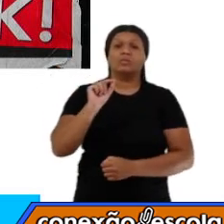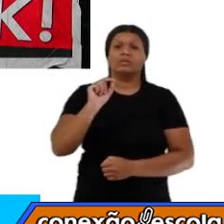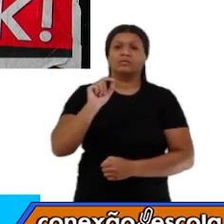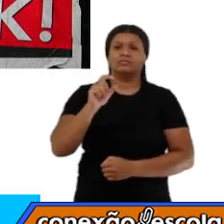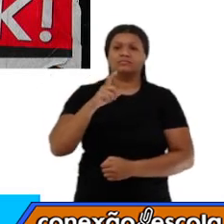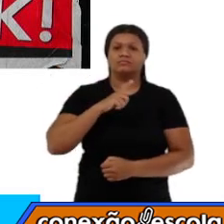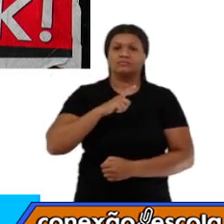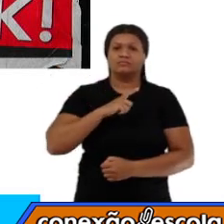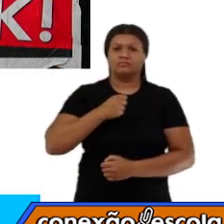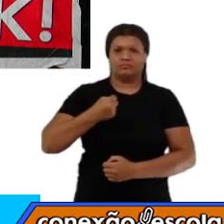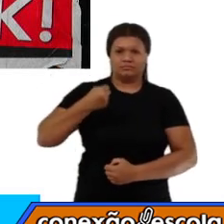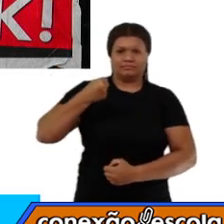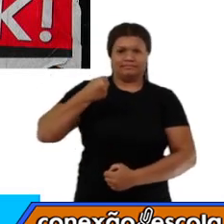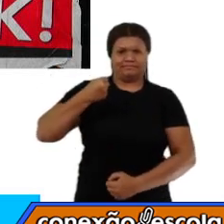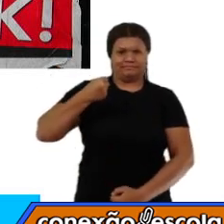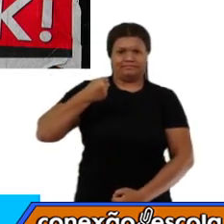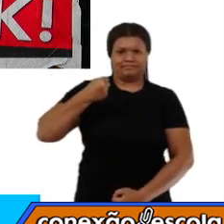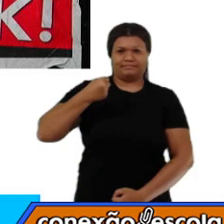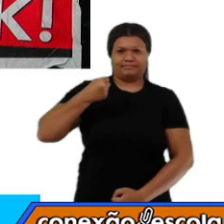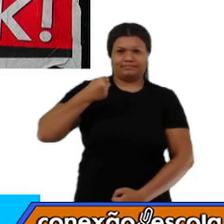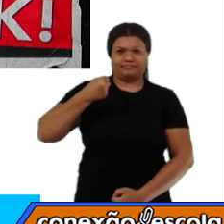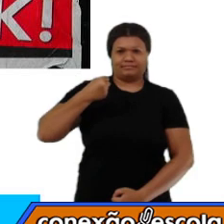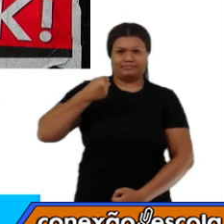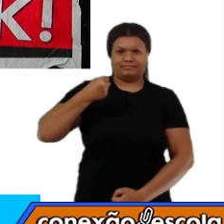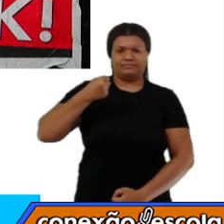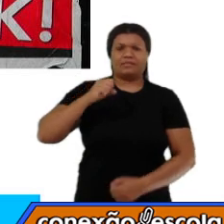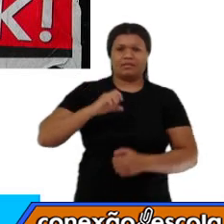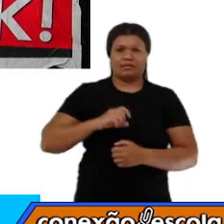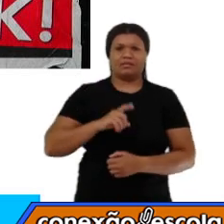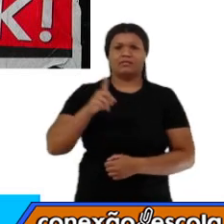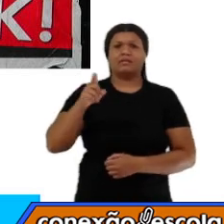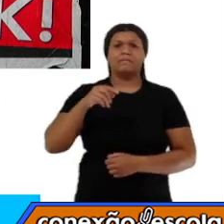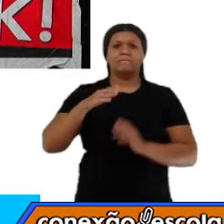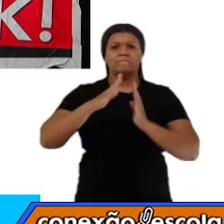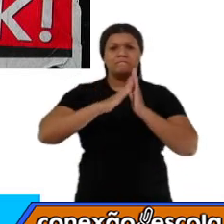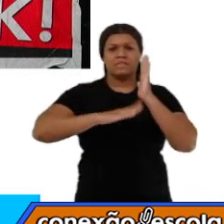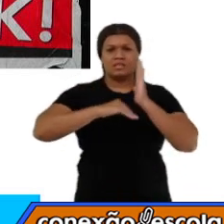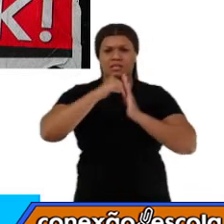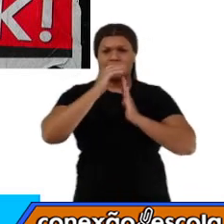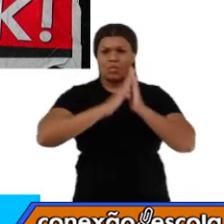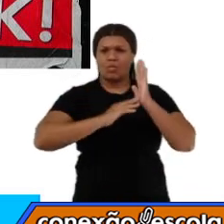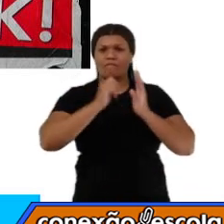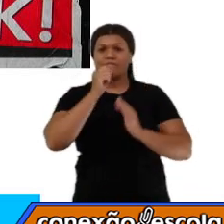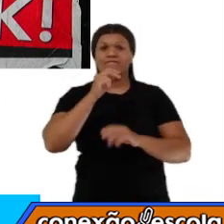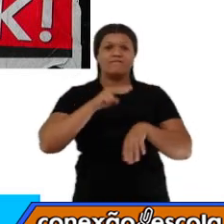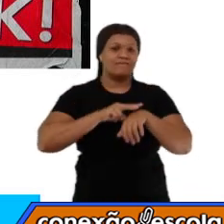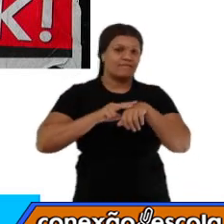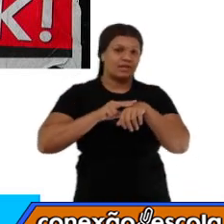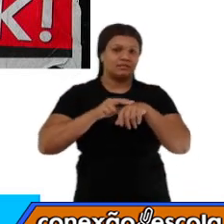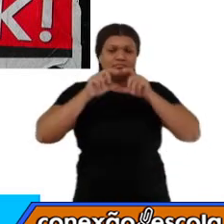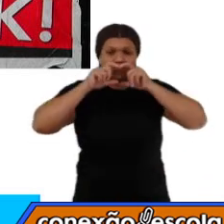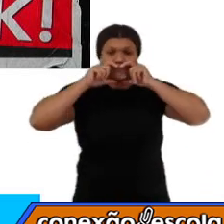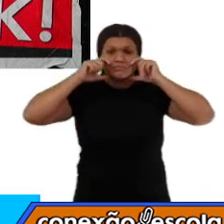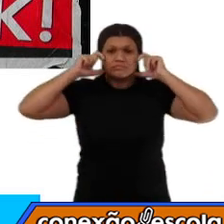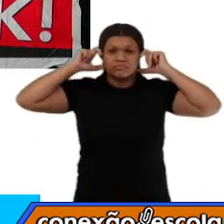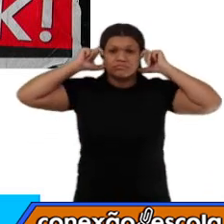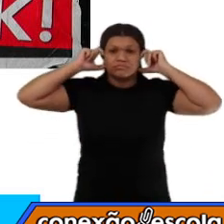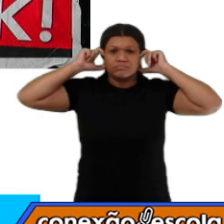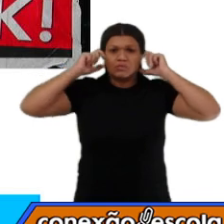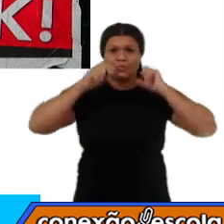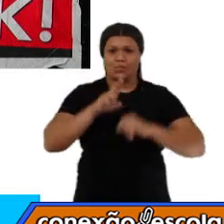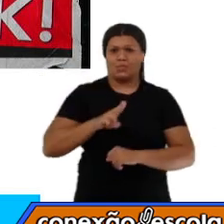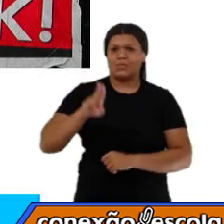Liberdade está pintada de verde usando uma máscara. E aqui a frase wear a mask, que